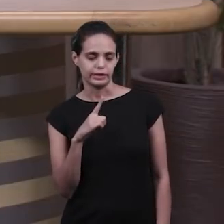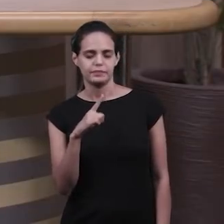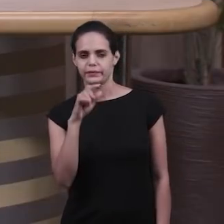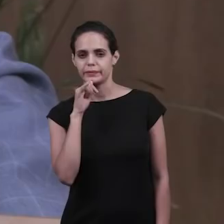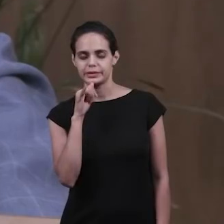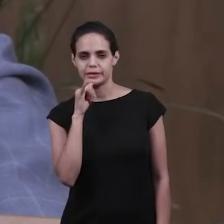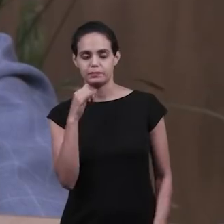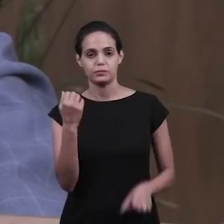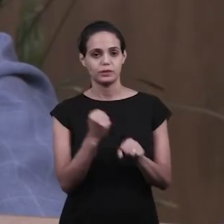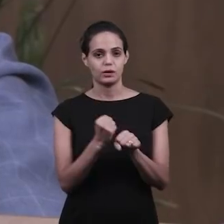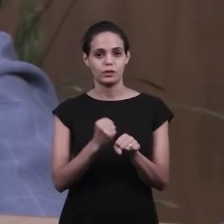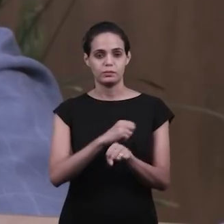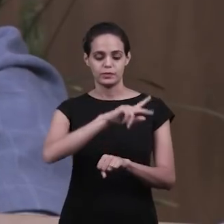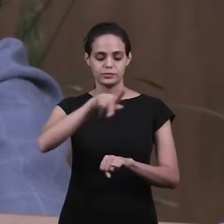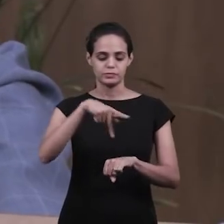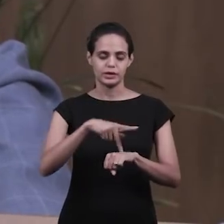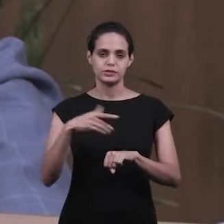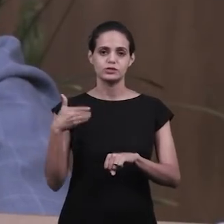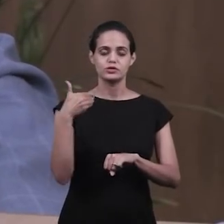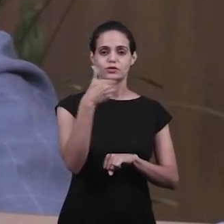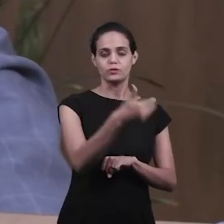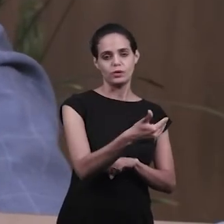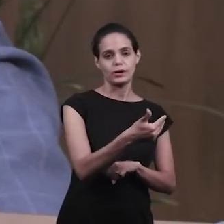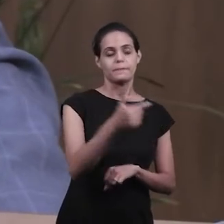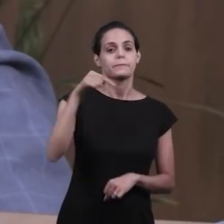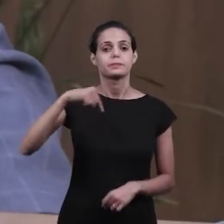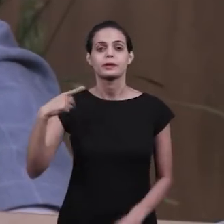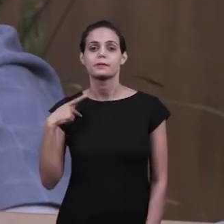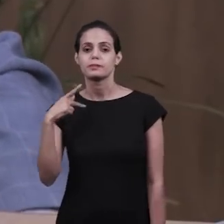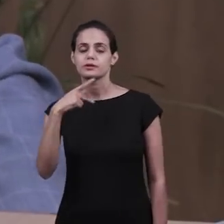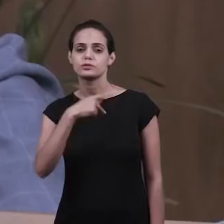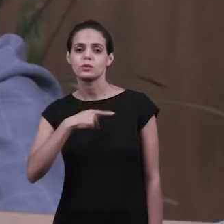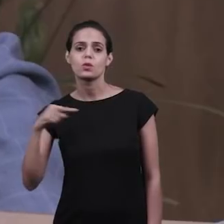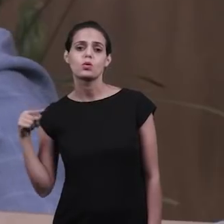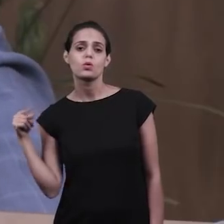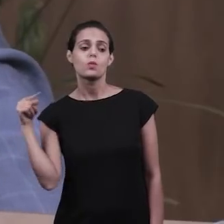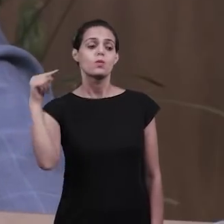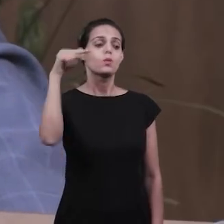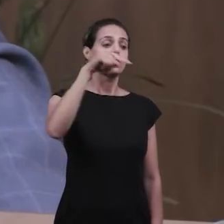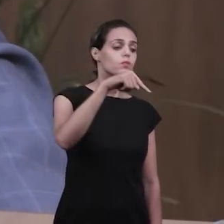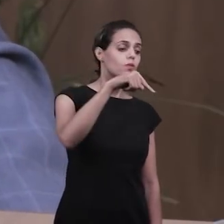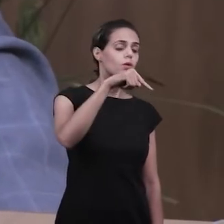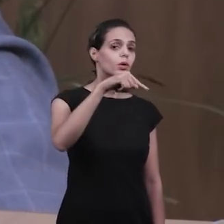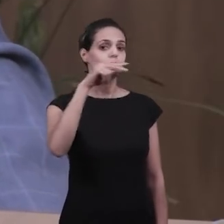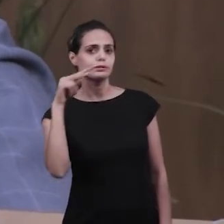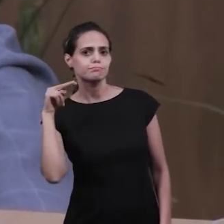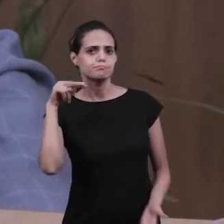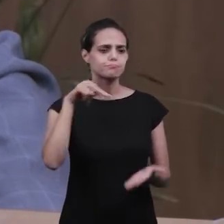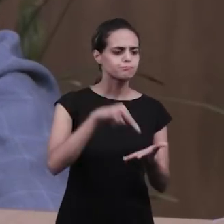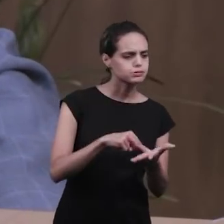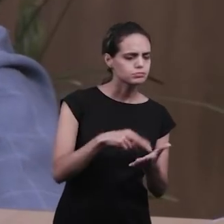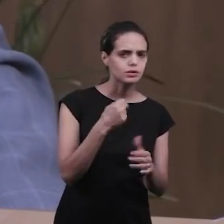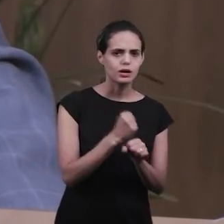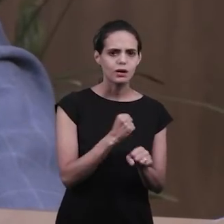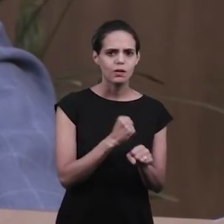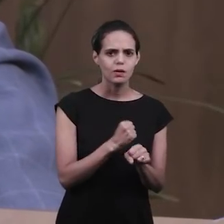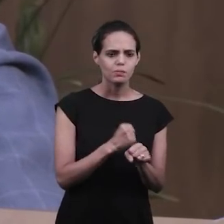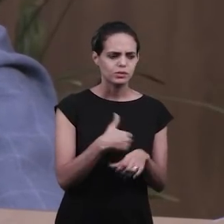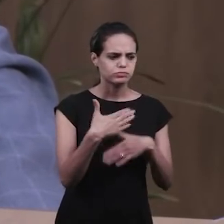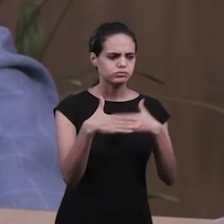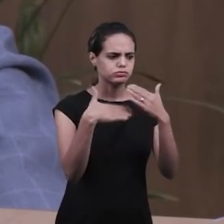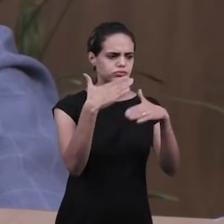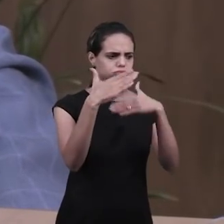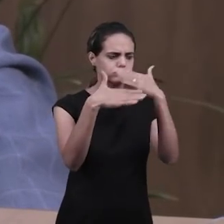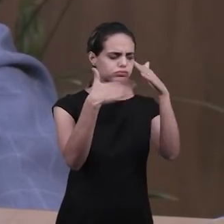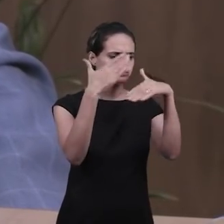a obra no exterior. Foi irmãos nossos, pastores que foram enviados, e aonde eles foram, a obra começou. Foi na Bolívia, foi em